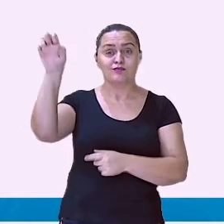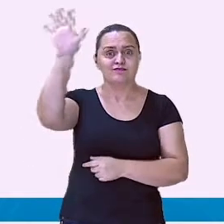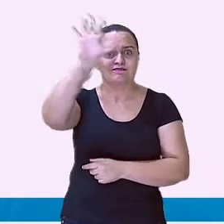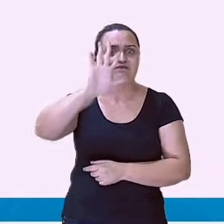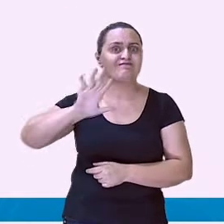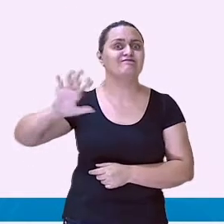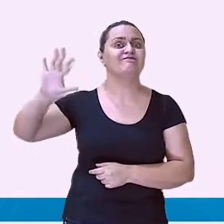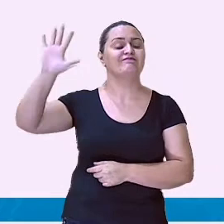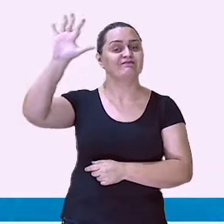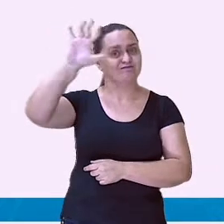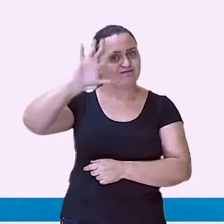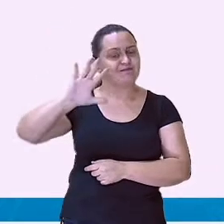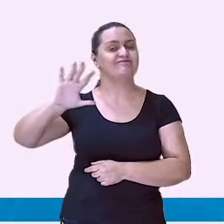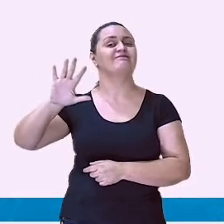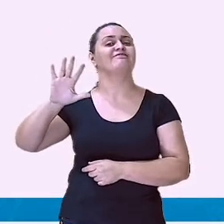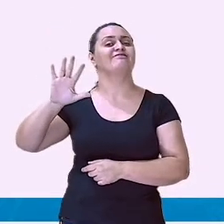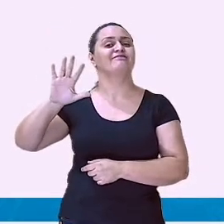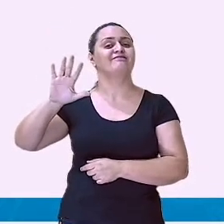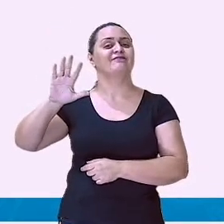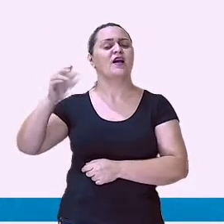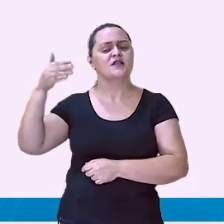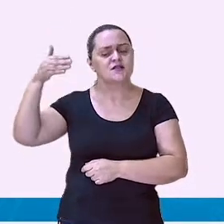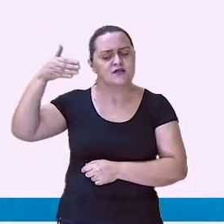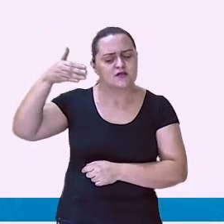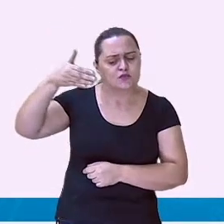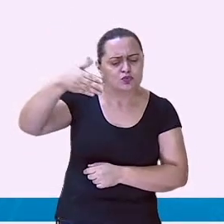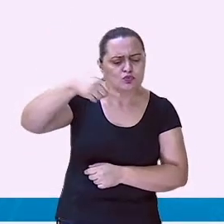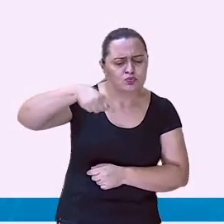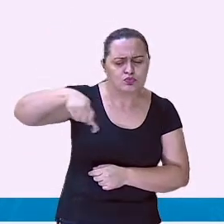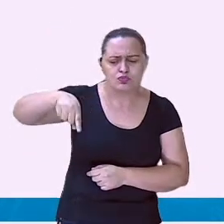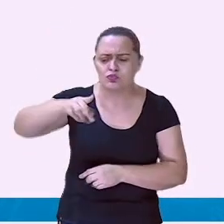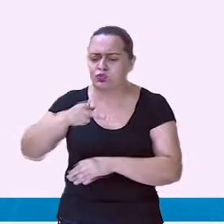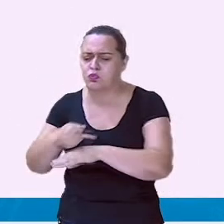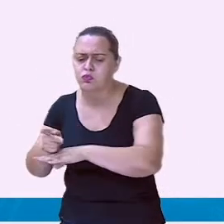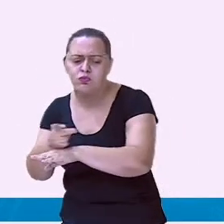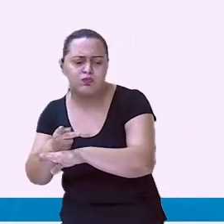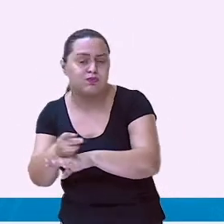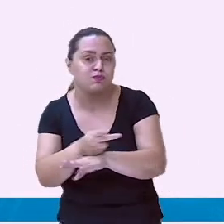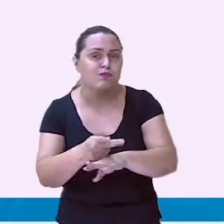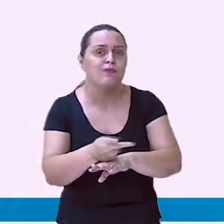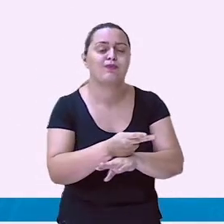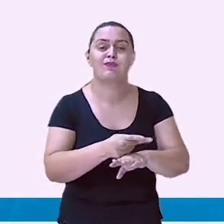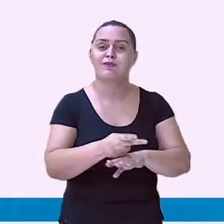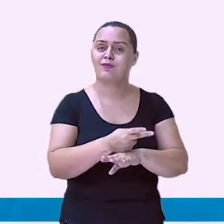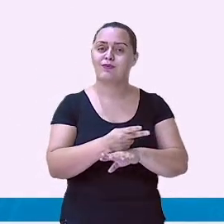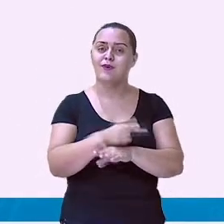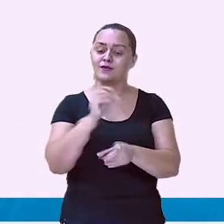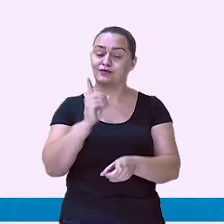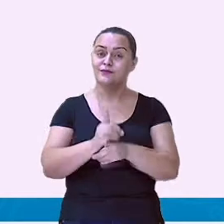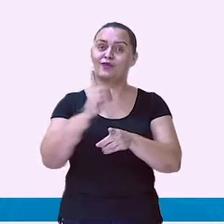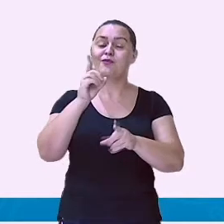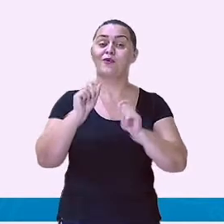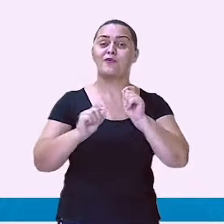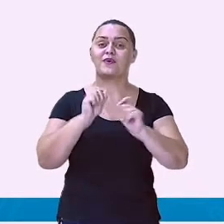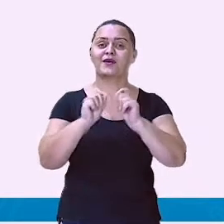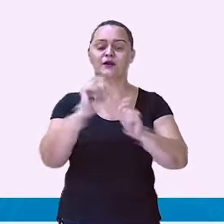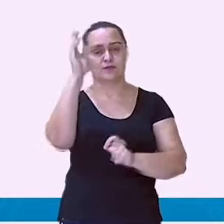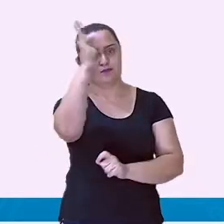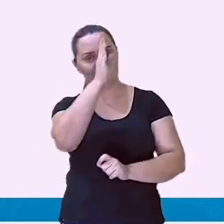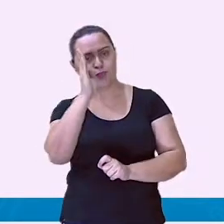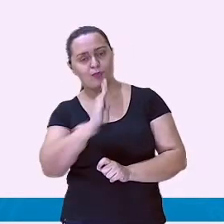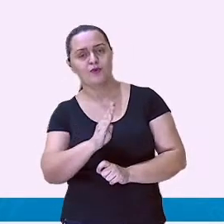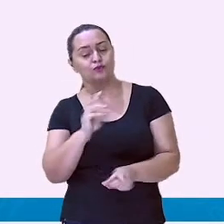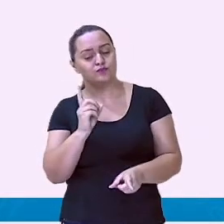que nós vemos que o velho mundo acabou